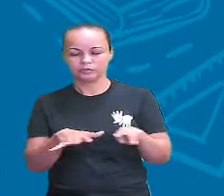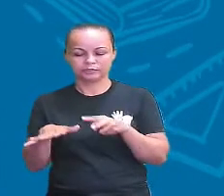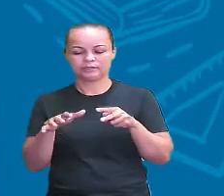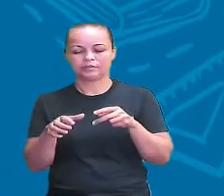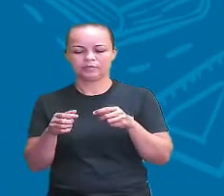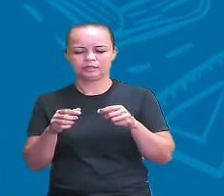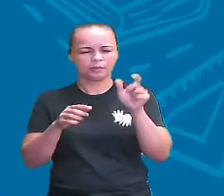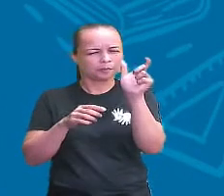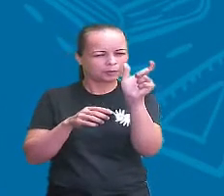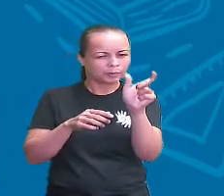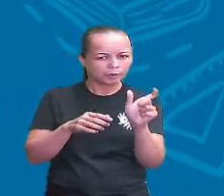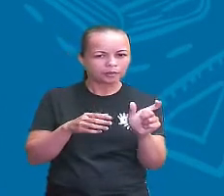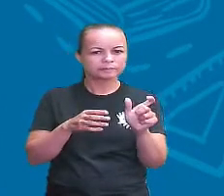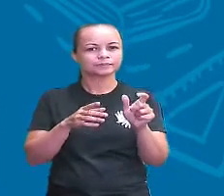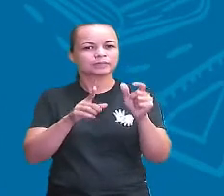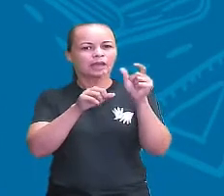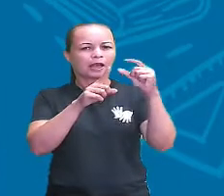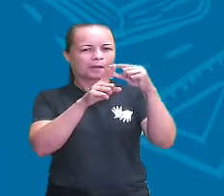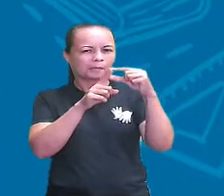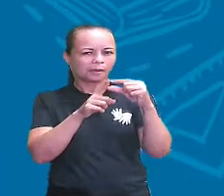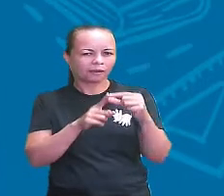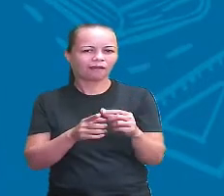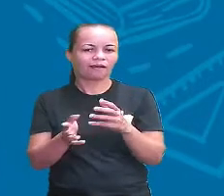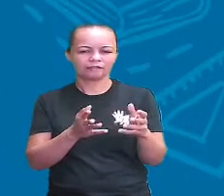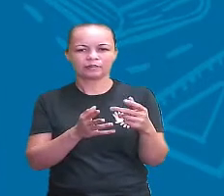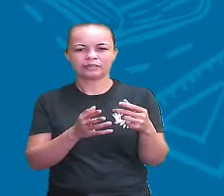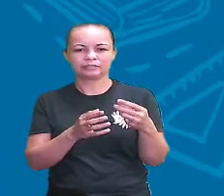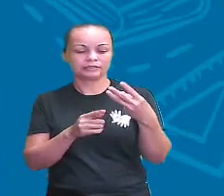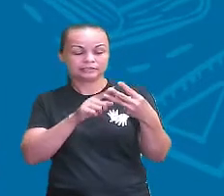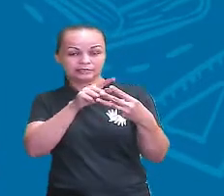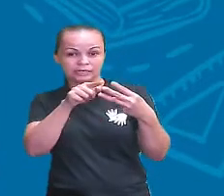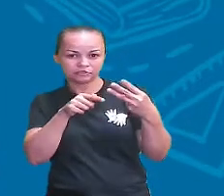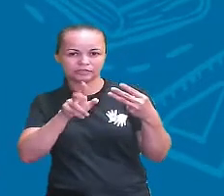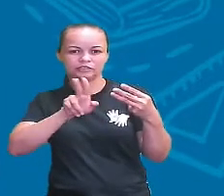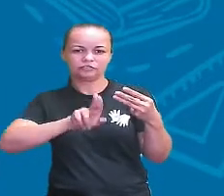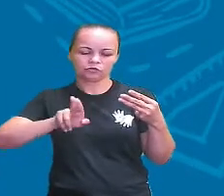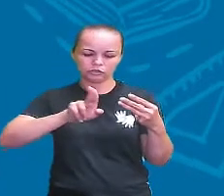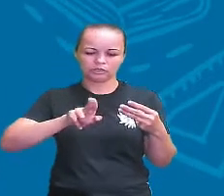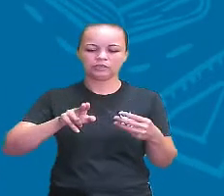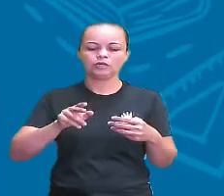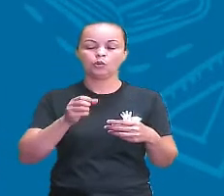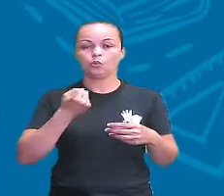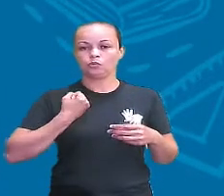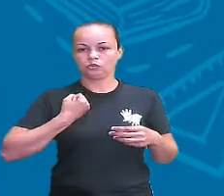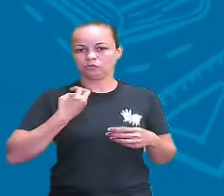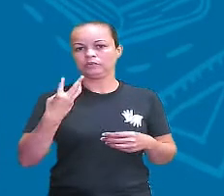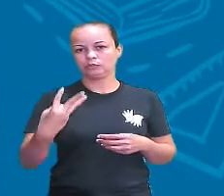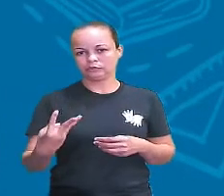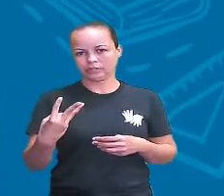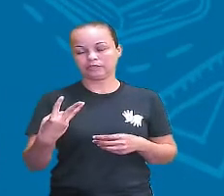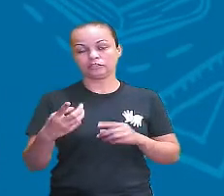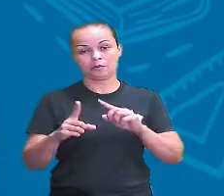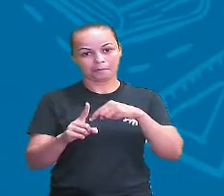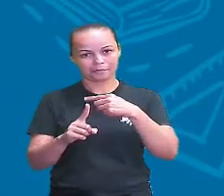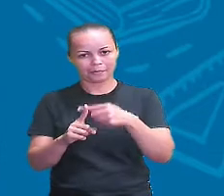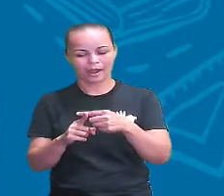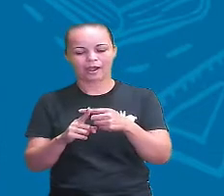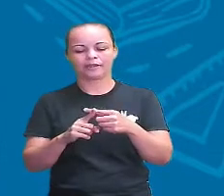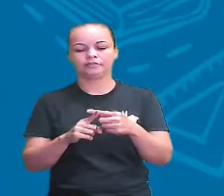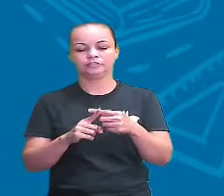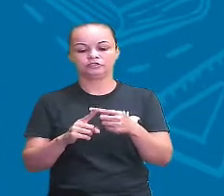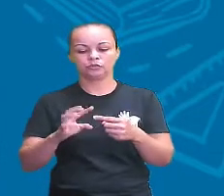a questão aí? A partir de 3 vezes, você já vai utilizar o número 3 mais a palavra time. Ou